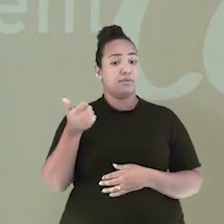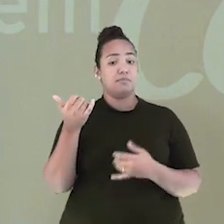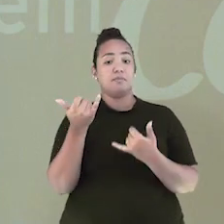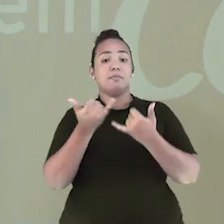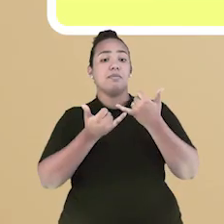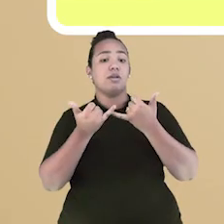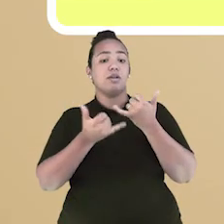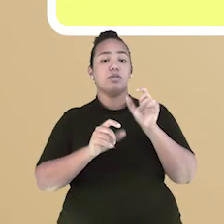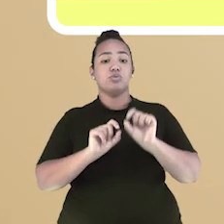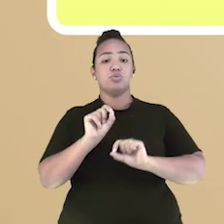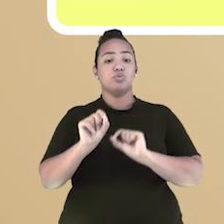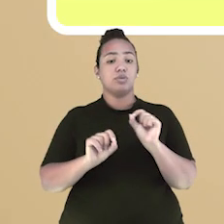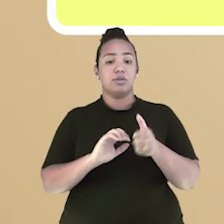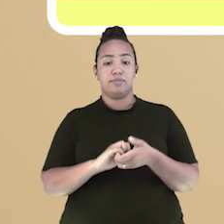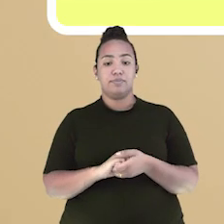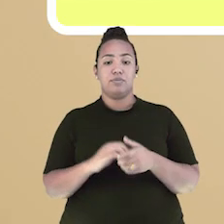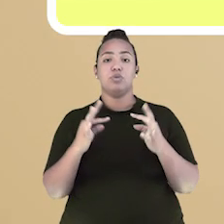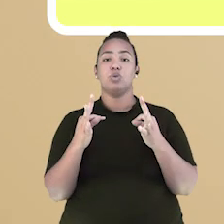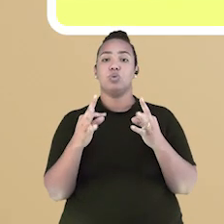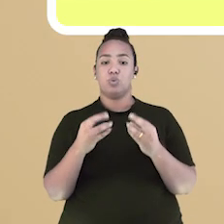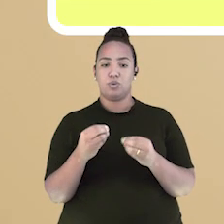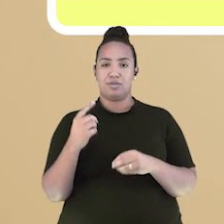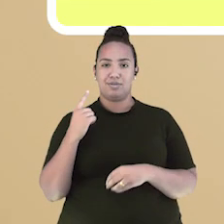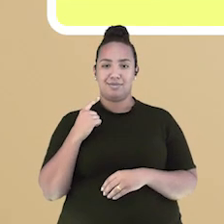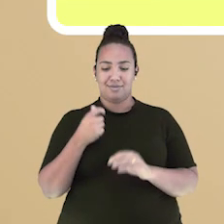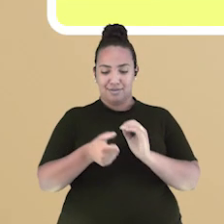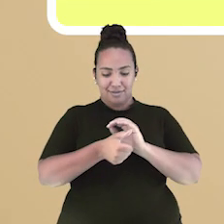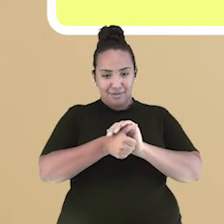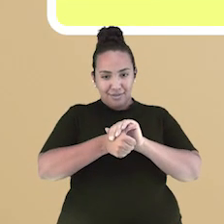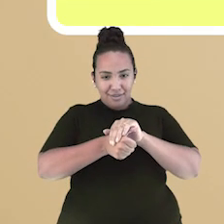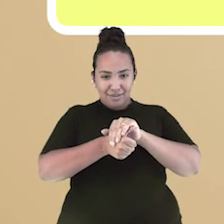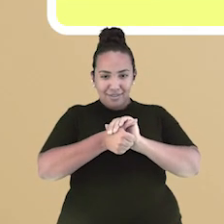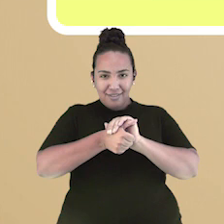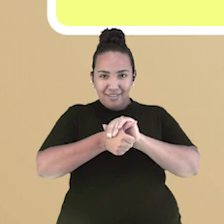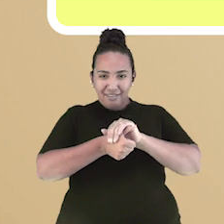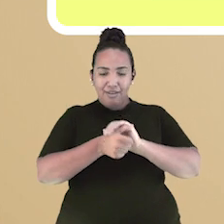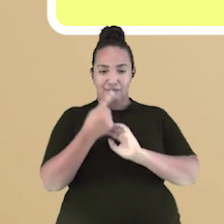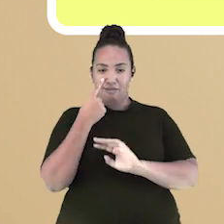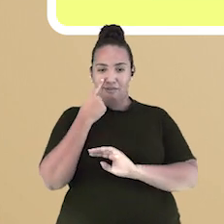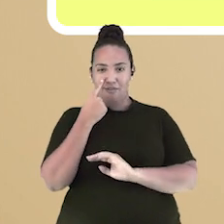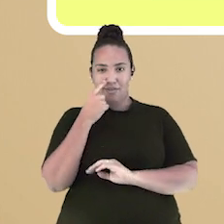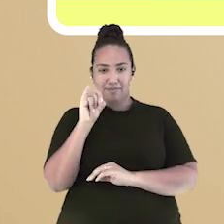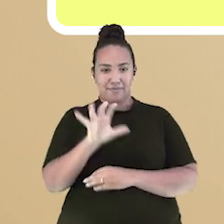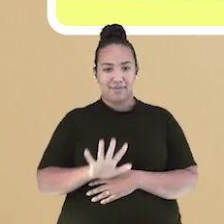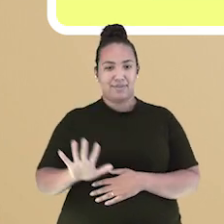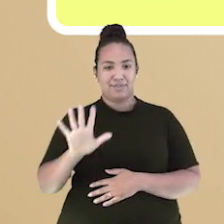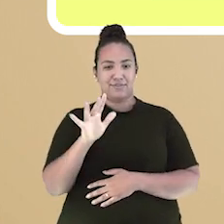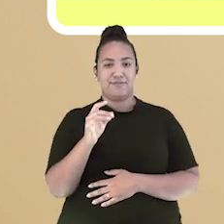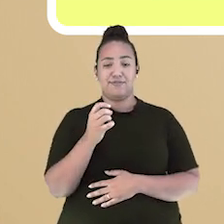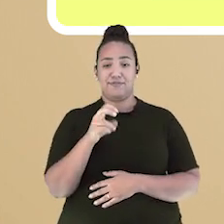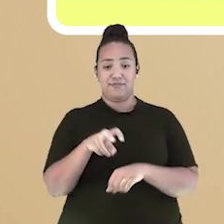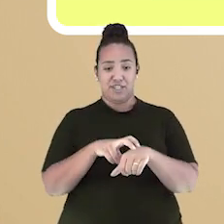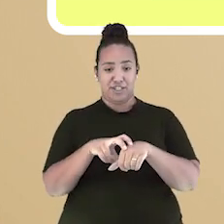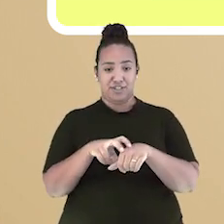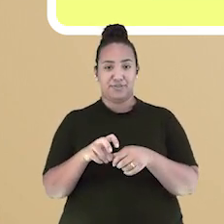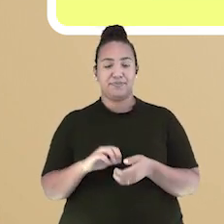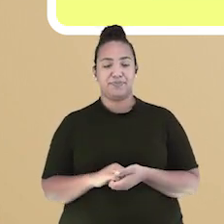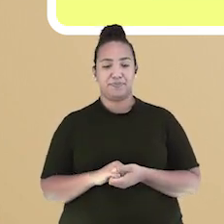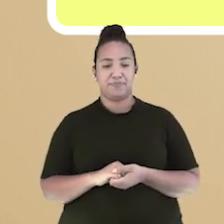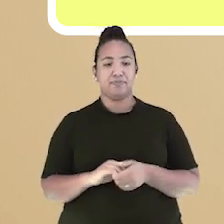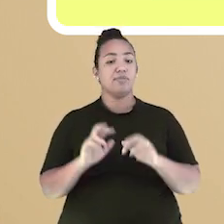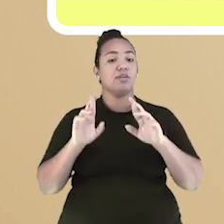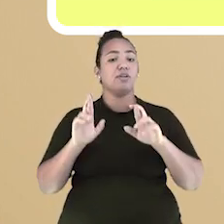entre elas. Todas possuem um casco. Reparem nas setinhas verdes. E a diferença está